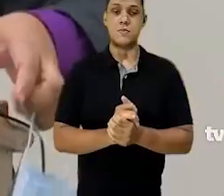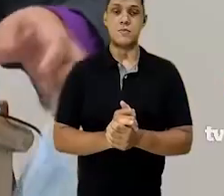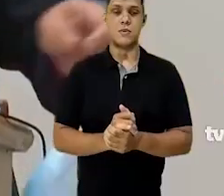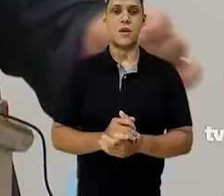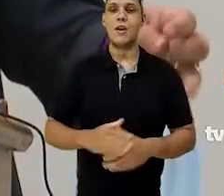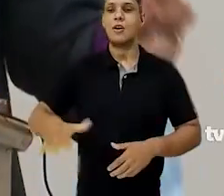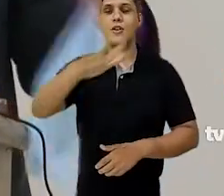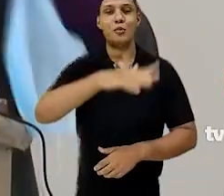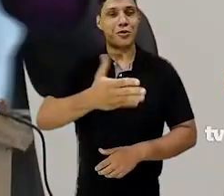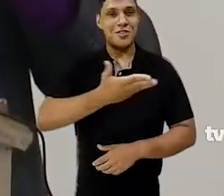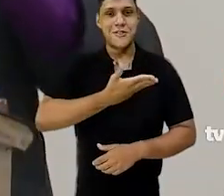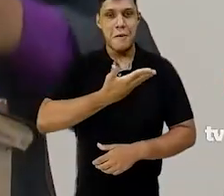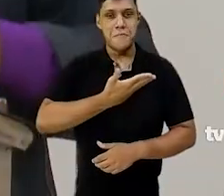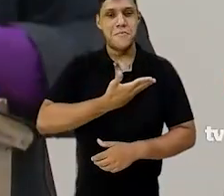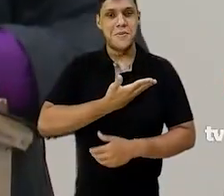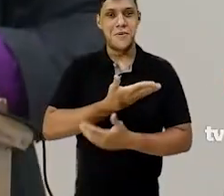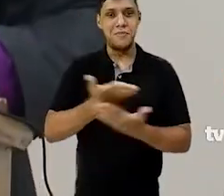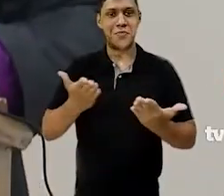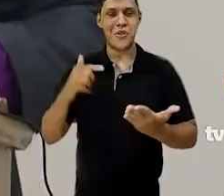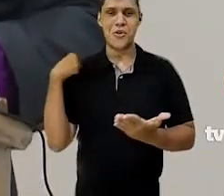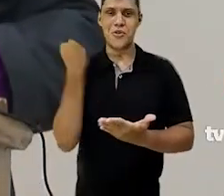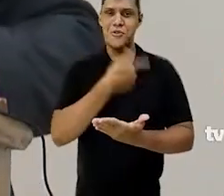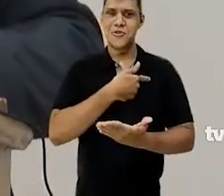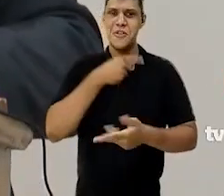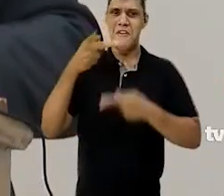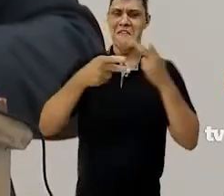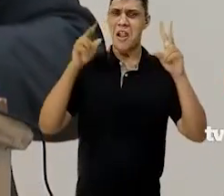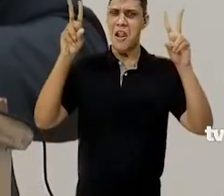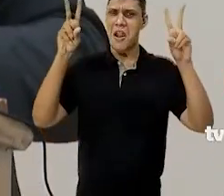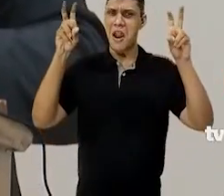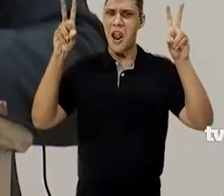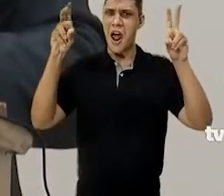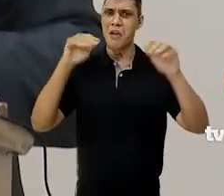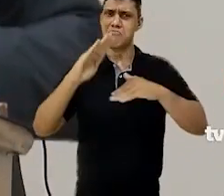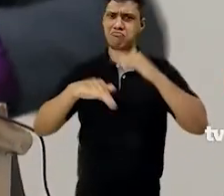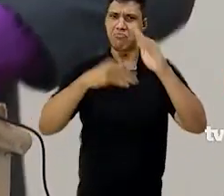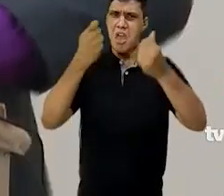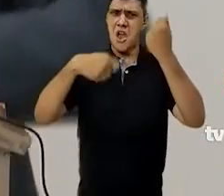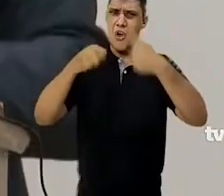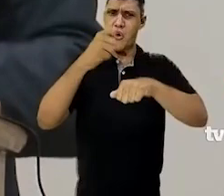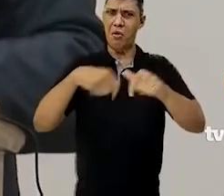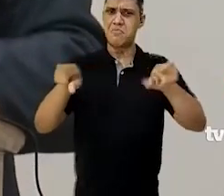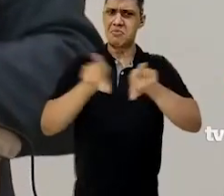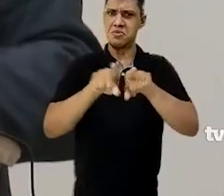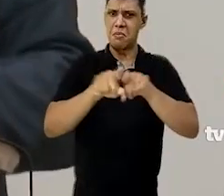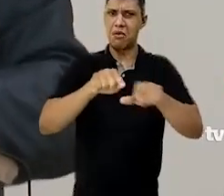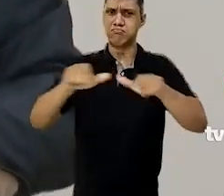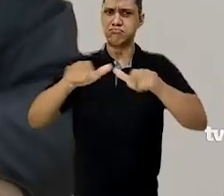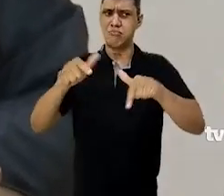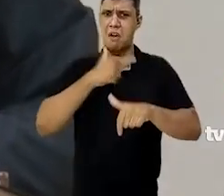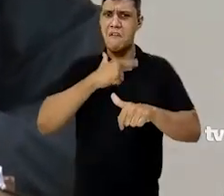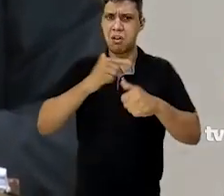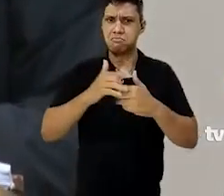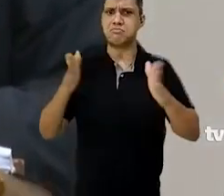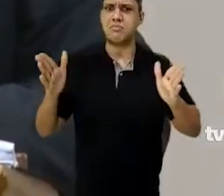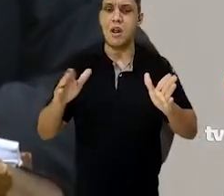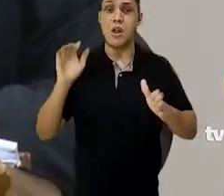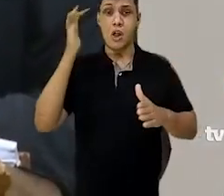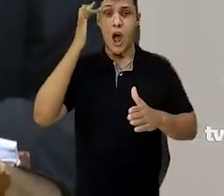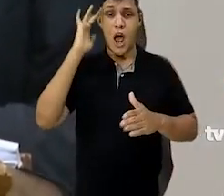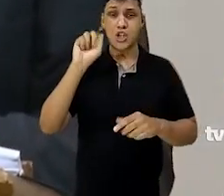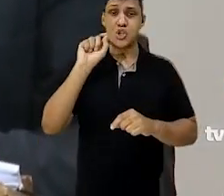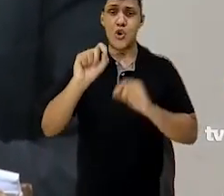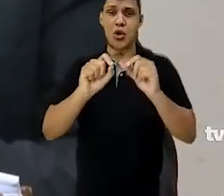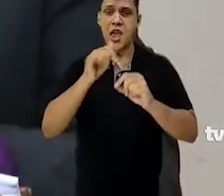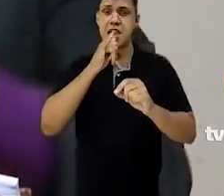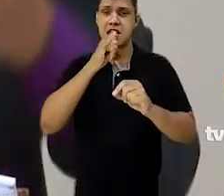Meus amigos e amigas, quando a gente fala em desenvolvimento econômico, geração de emprego e renda, muitas vezes a gente acha que a solução vai vir só de cima